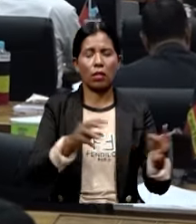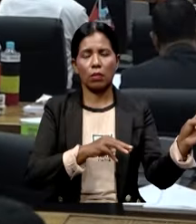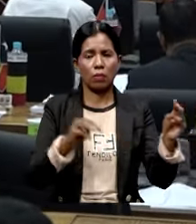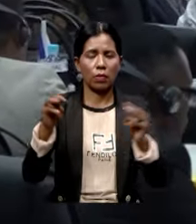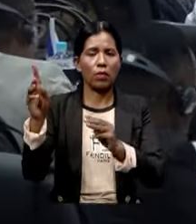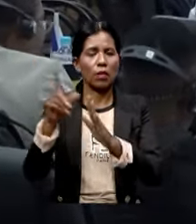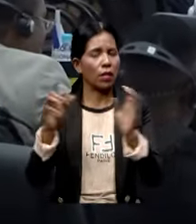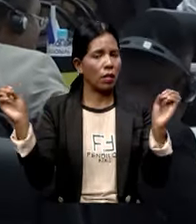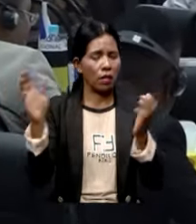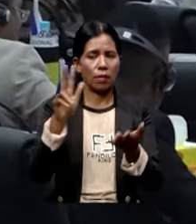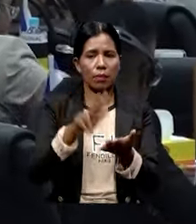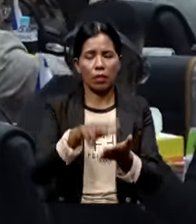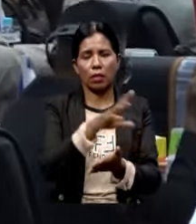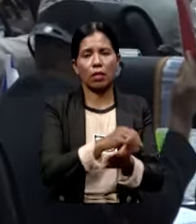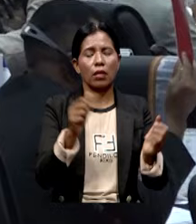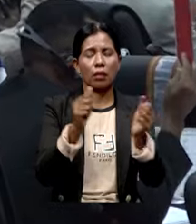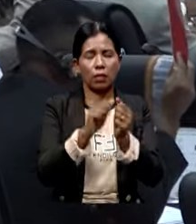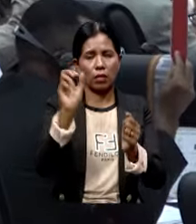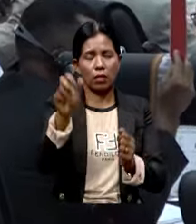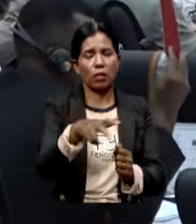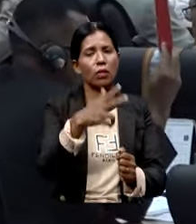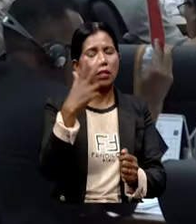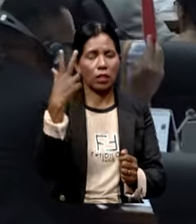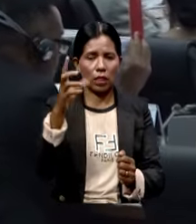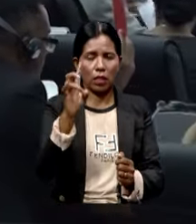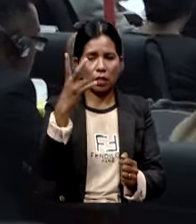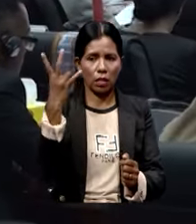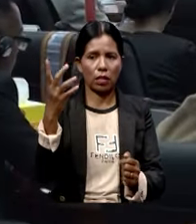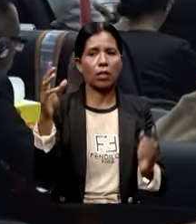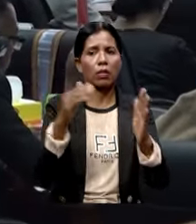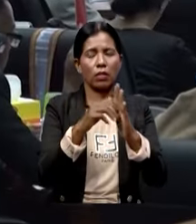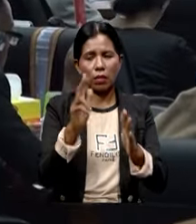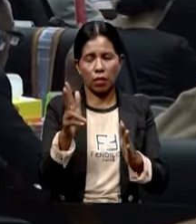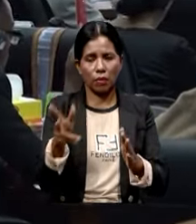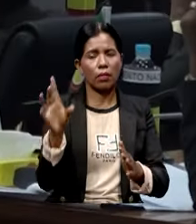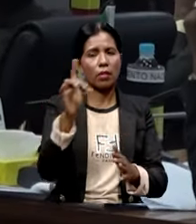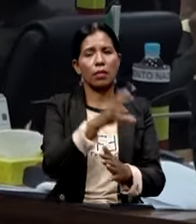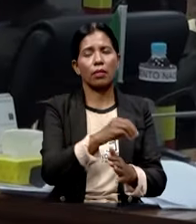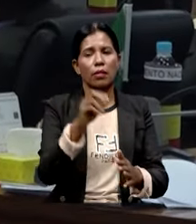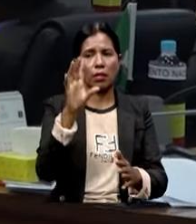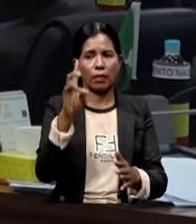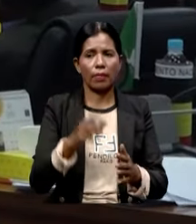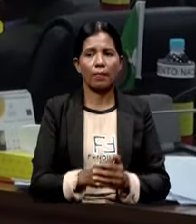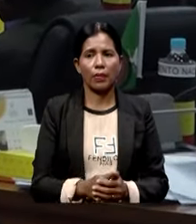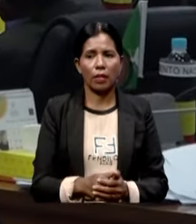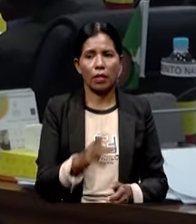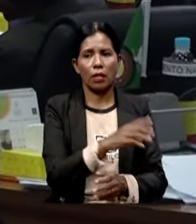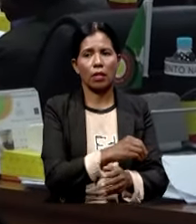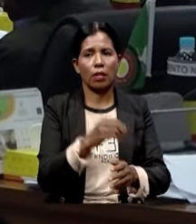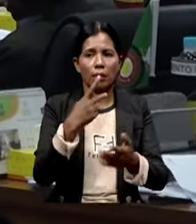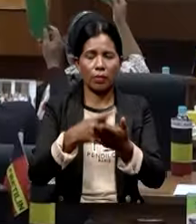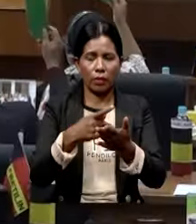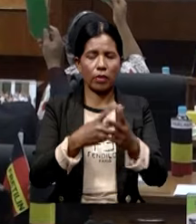la passa o voto a favor, sanulo restringido, contra, tornulo restringido, abstenção, nen. Nune, pedido alteração da